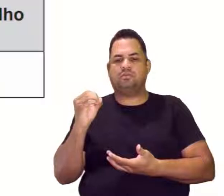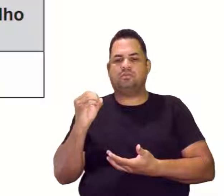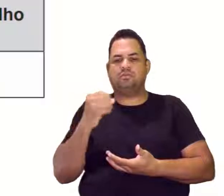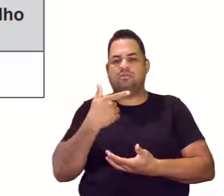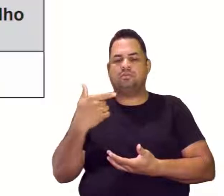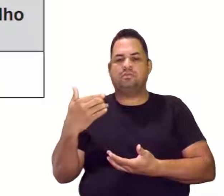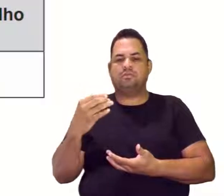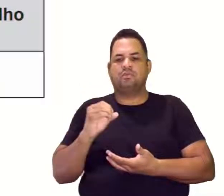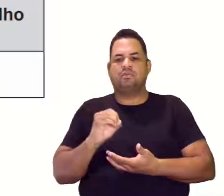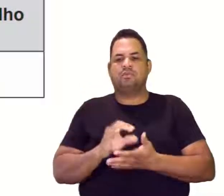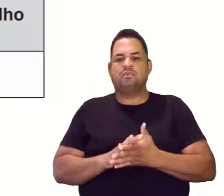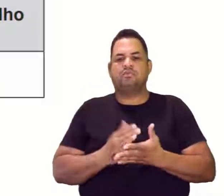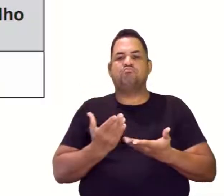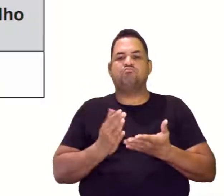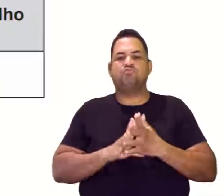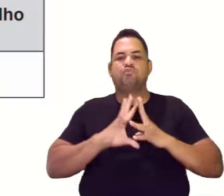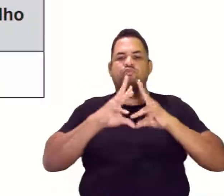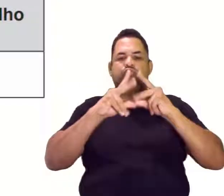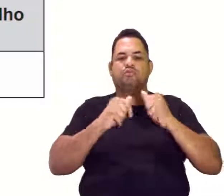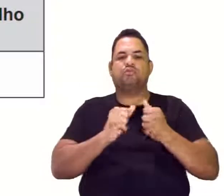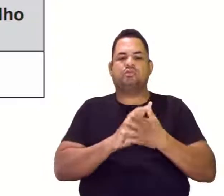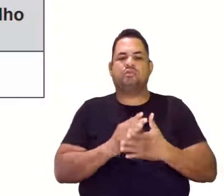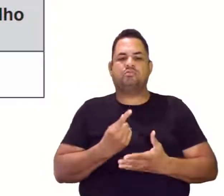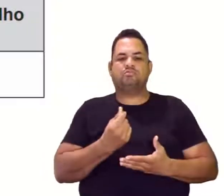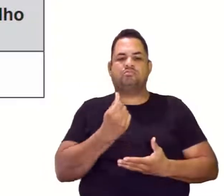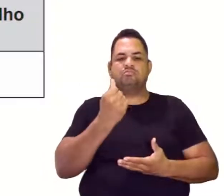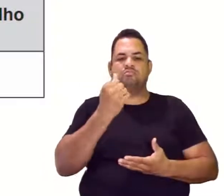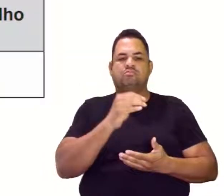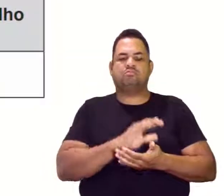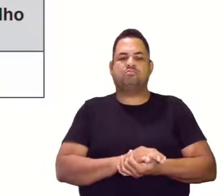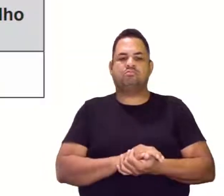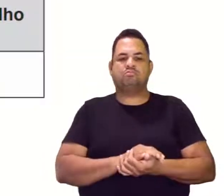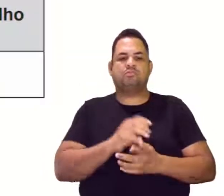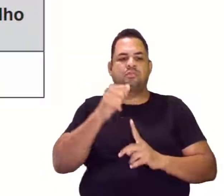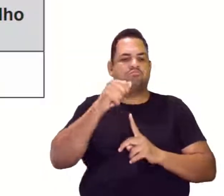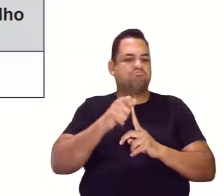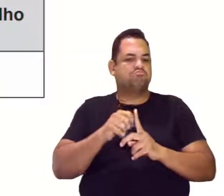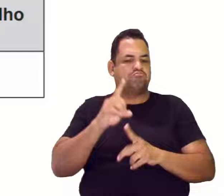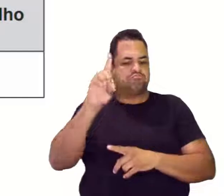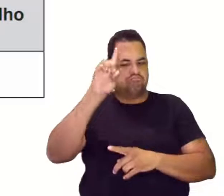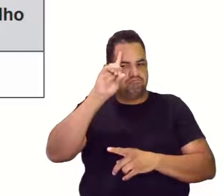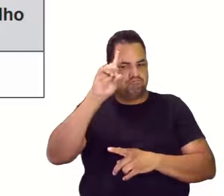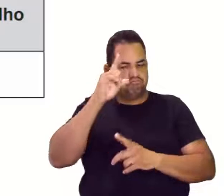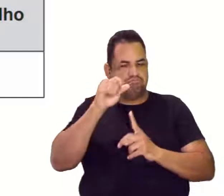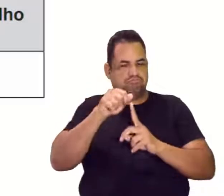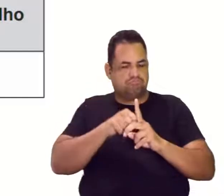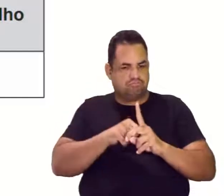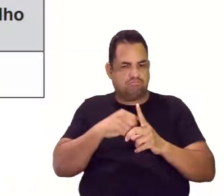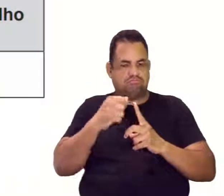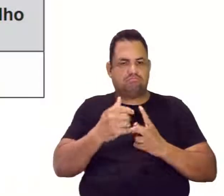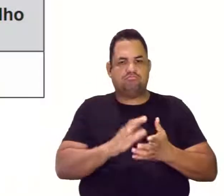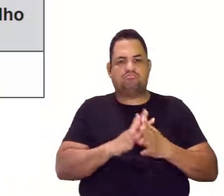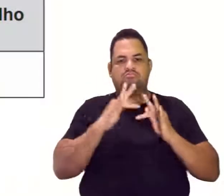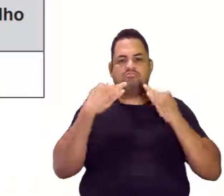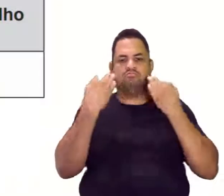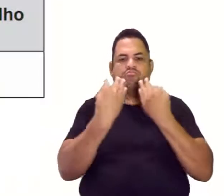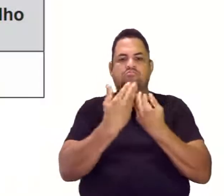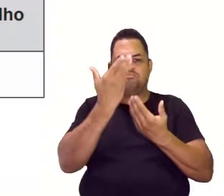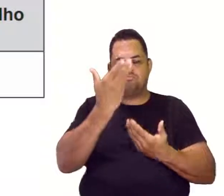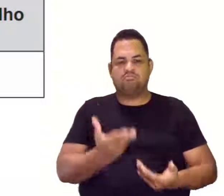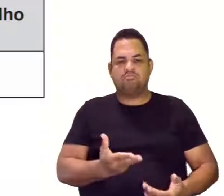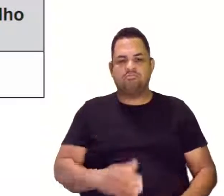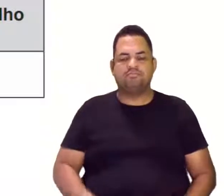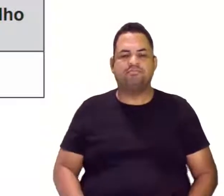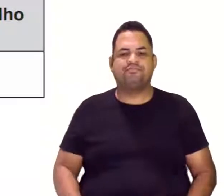1.220 é a despesa total. A despesa, né? É a despesa mensal aí dessa família com esses itens, né?